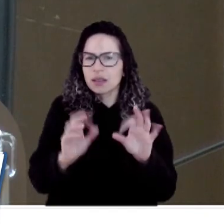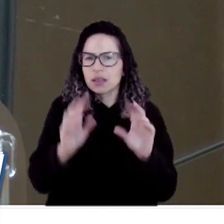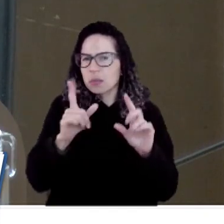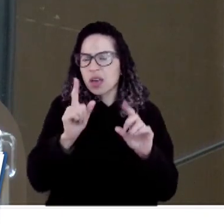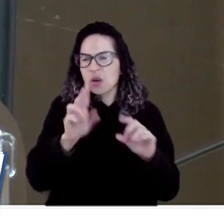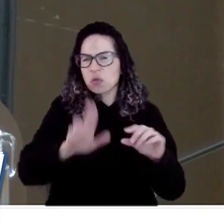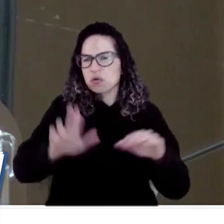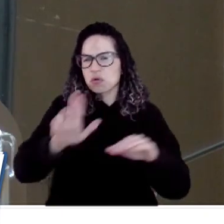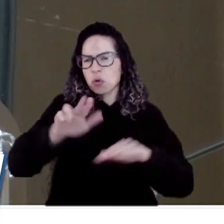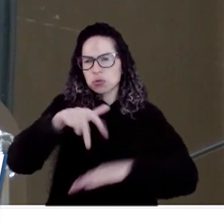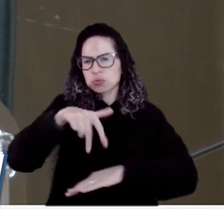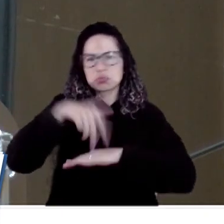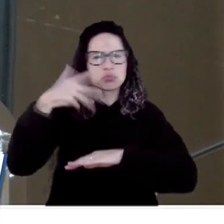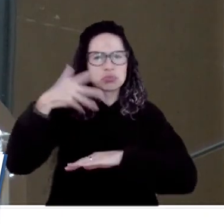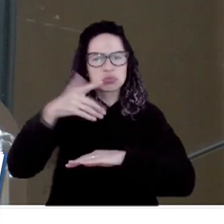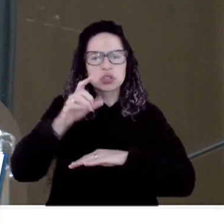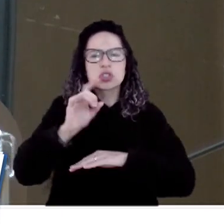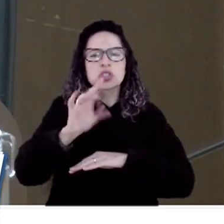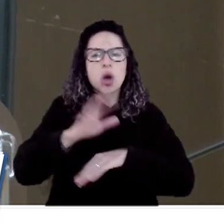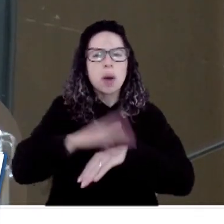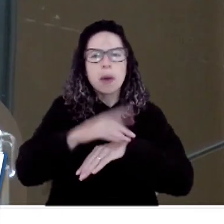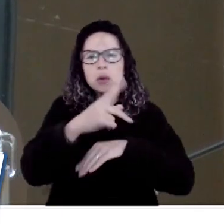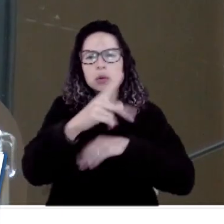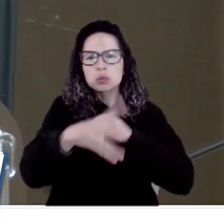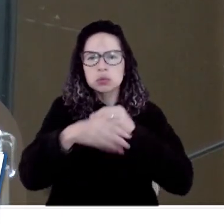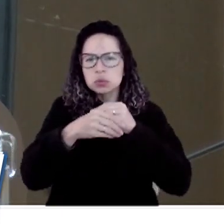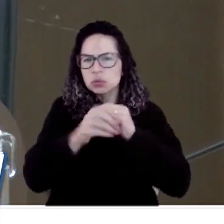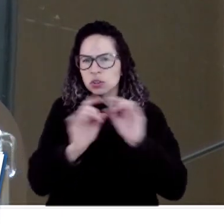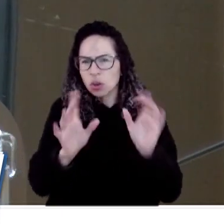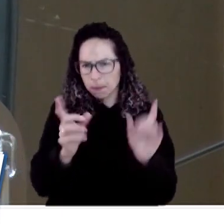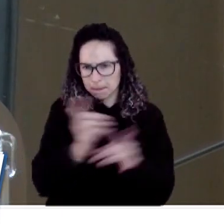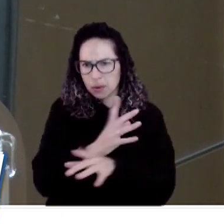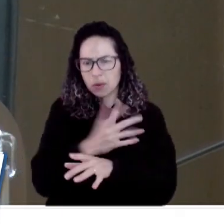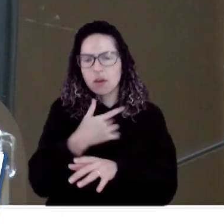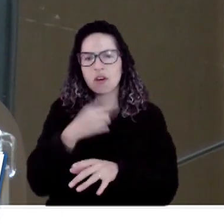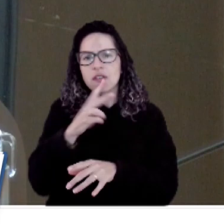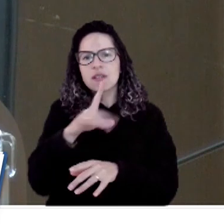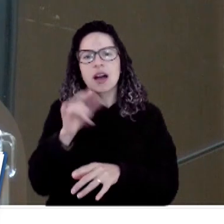tribuna. Só a sua fala vai ser o suficiente para a gente poder,